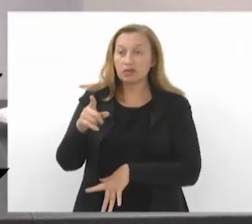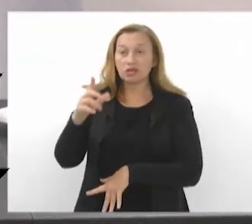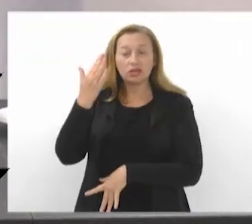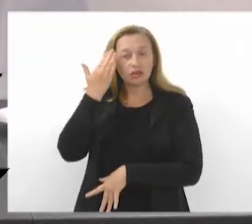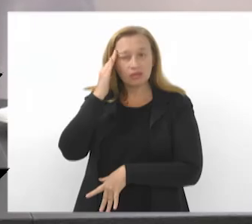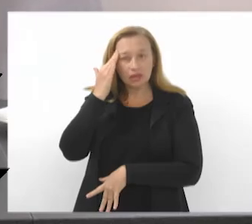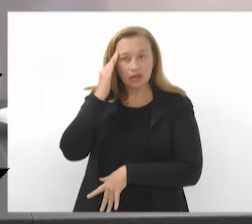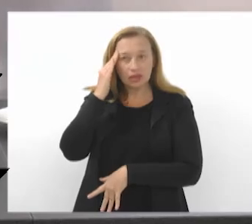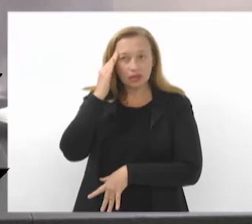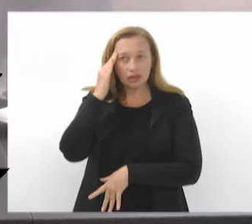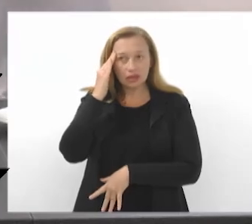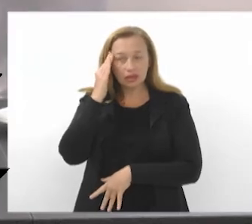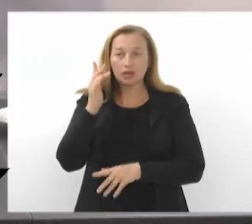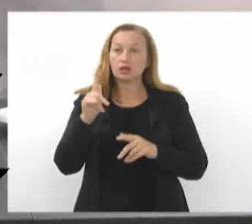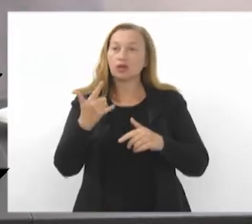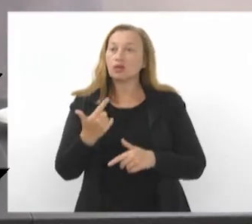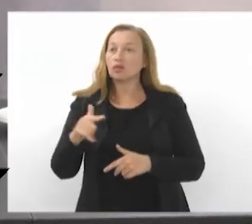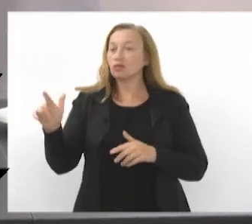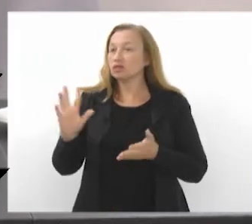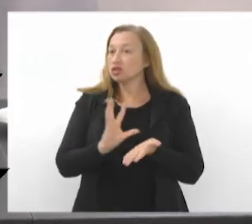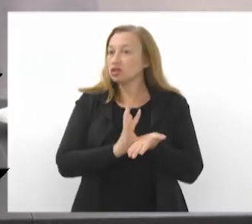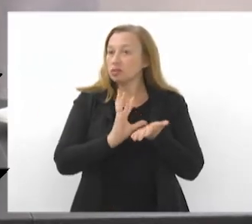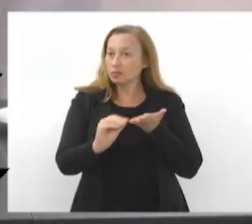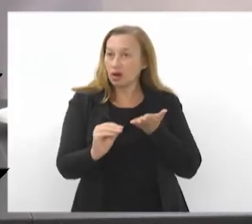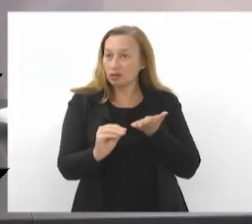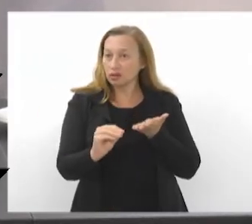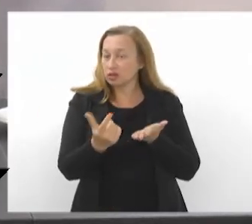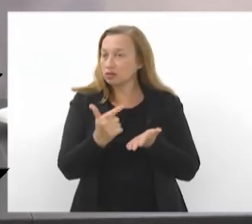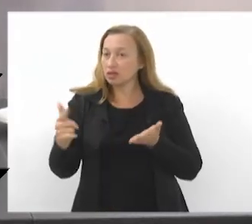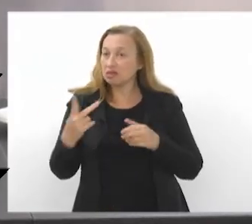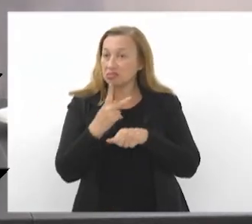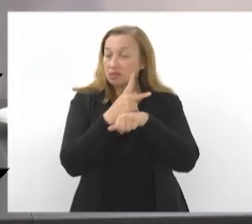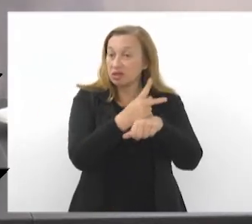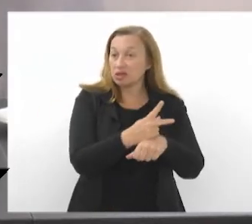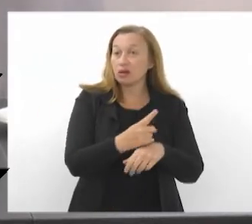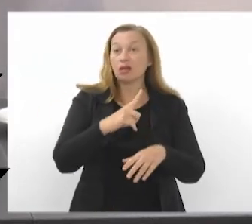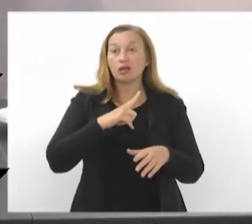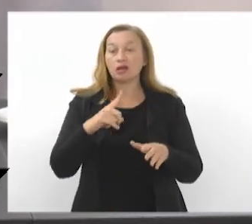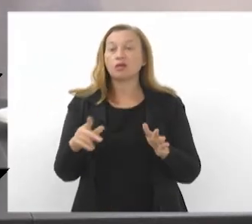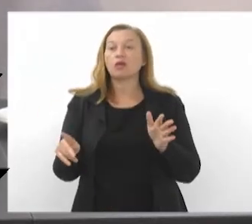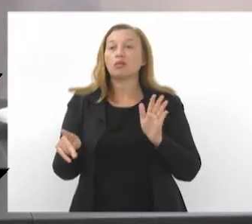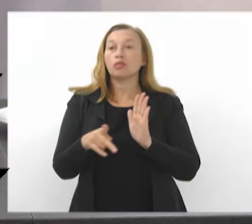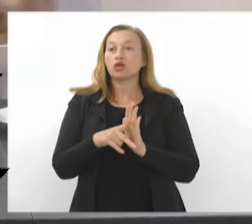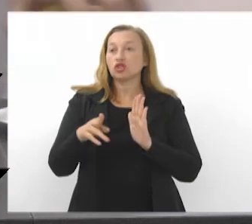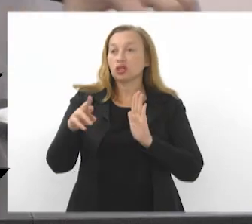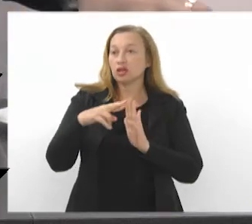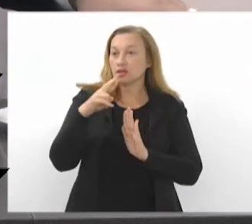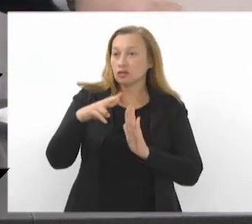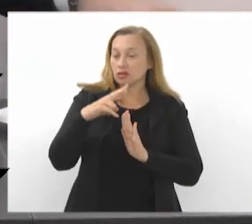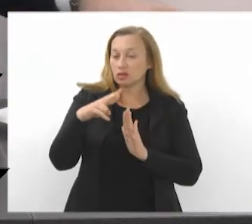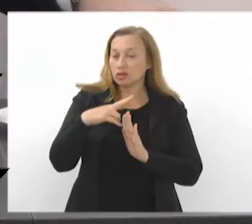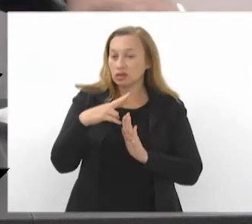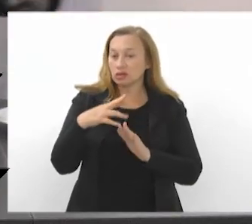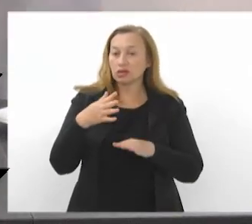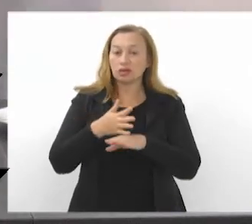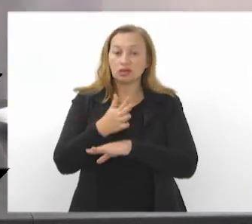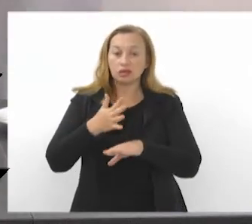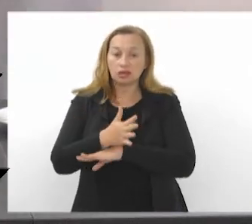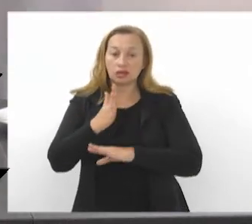tem? igualmente relevantes, também não tem premiação nenhuma, embora tenhamos projetos de resolução tramitando na